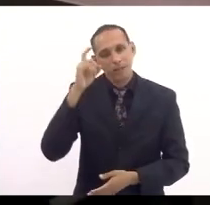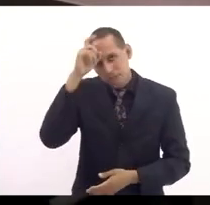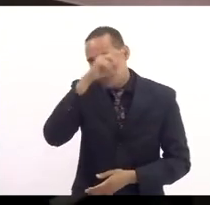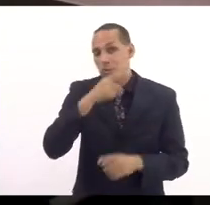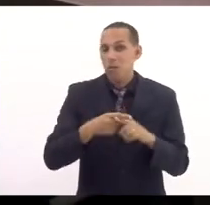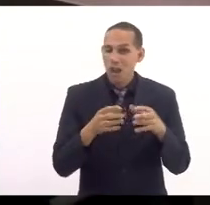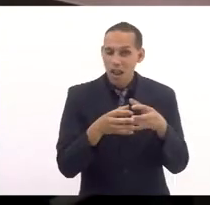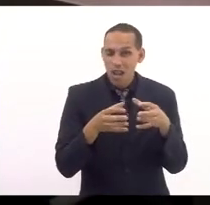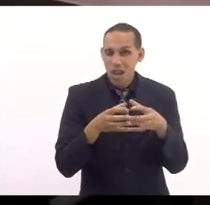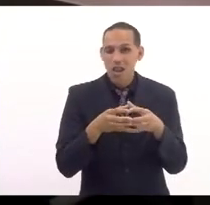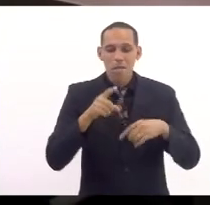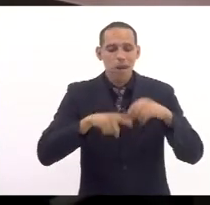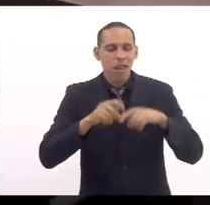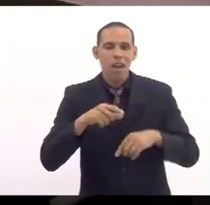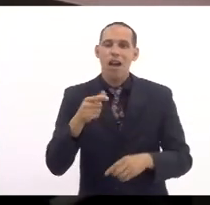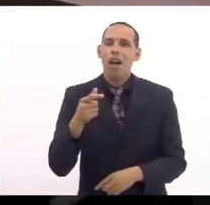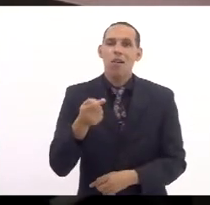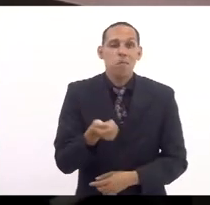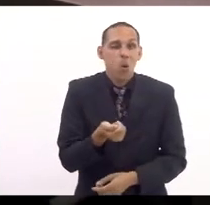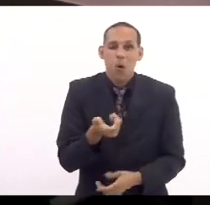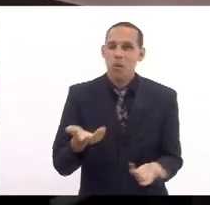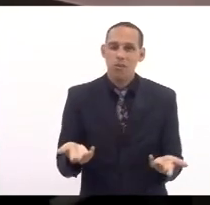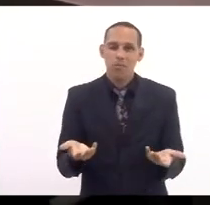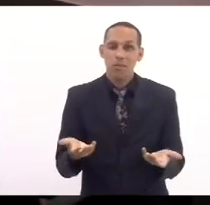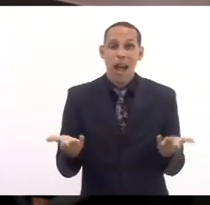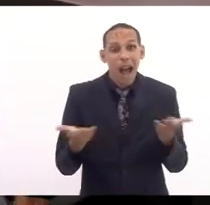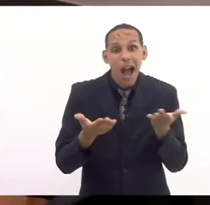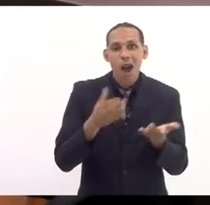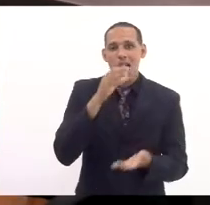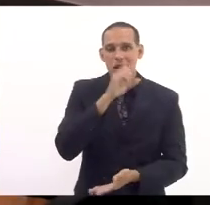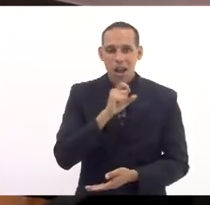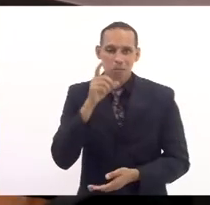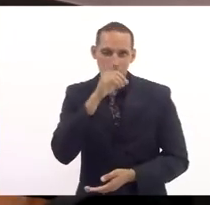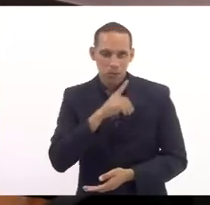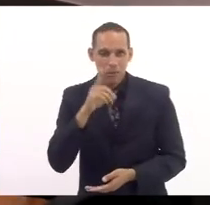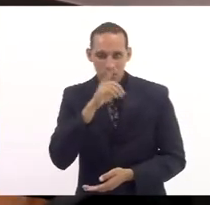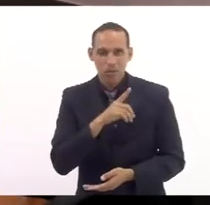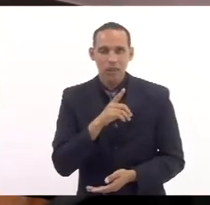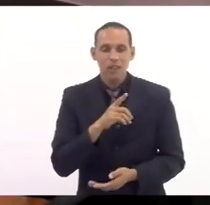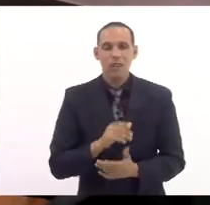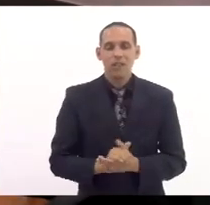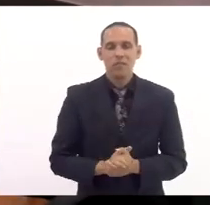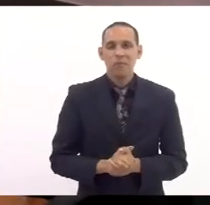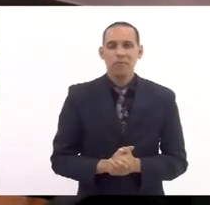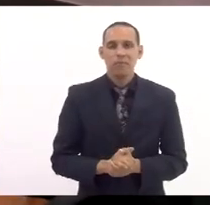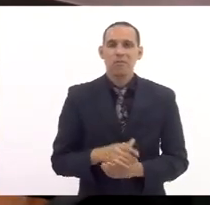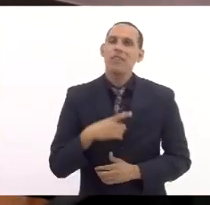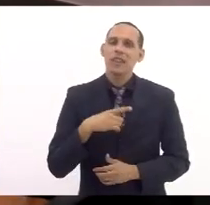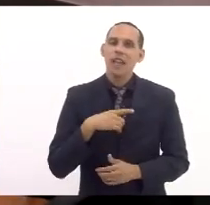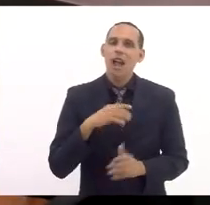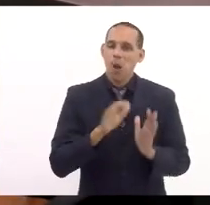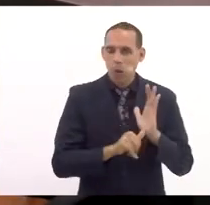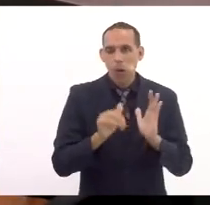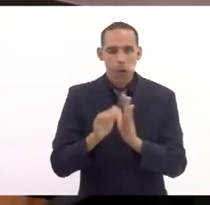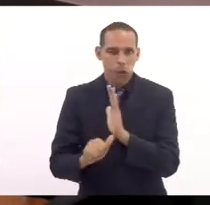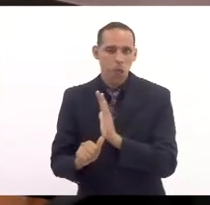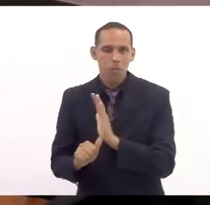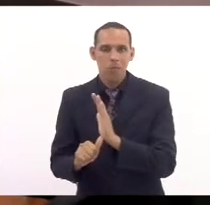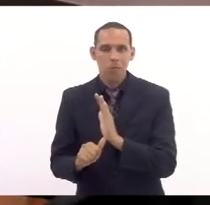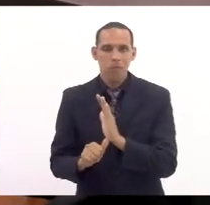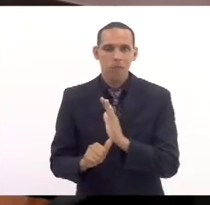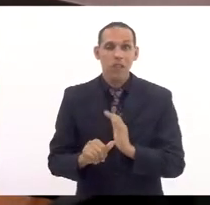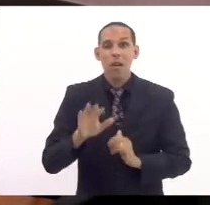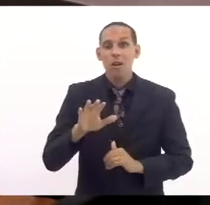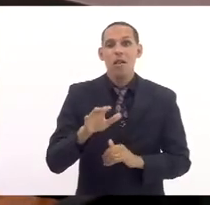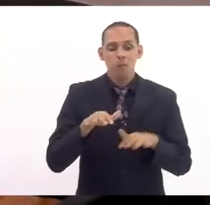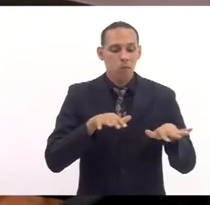material, a gente conseguiu reagir. Nesse fim de semana... No final de semana, existem os furtos, a movimentação da